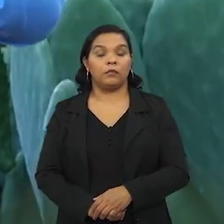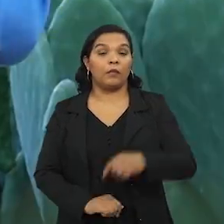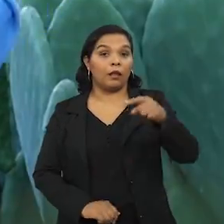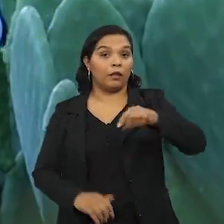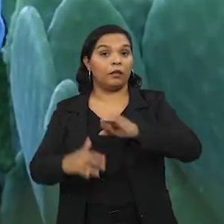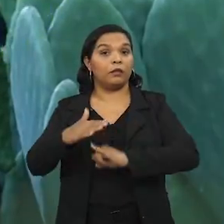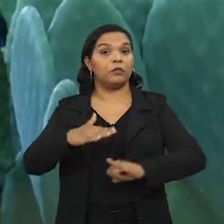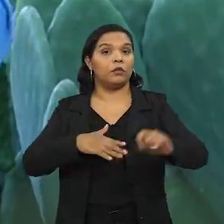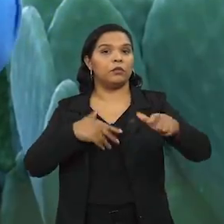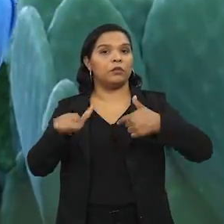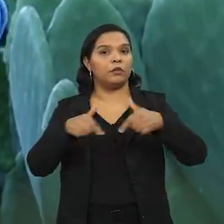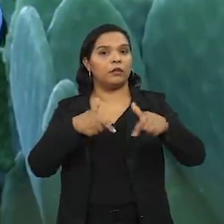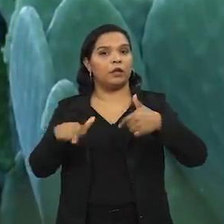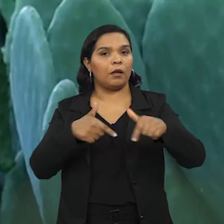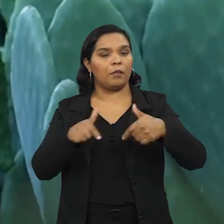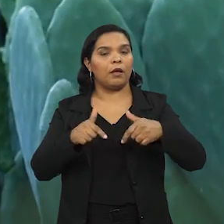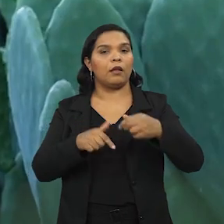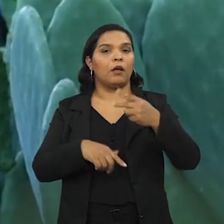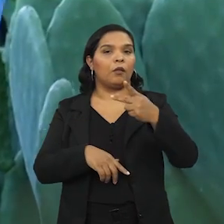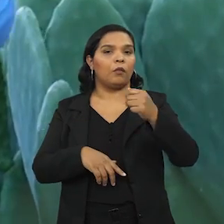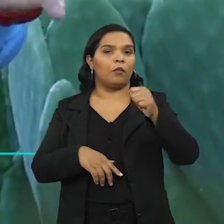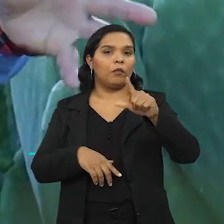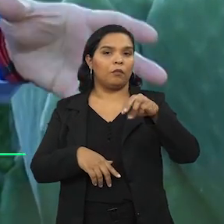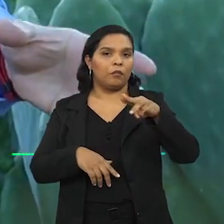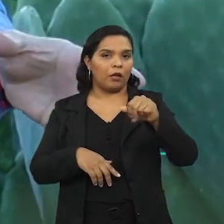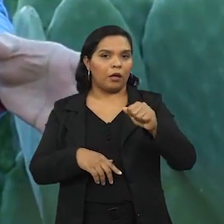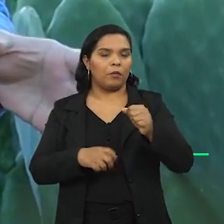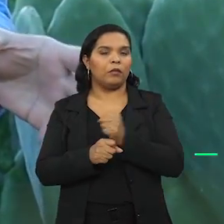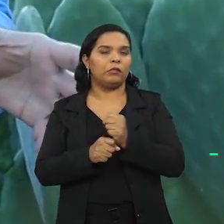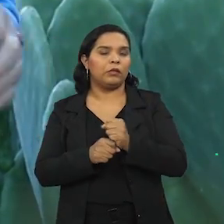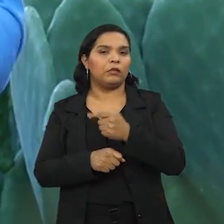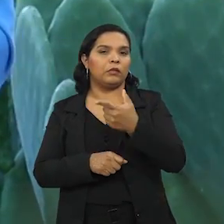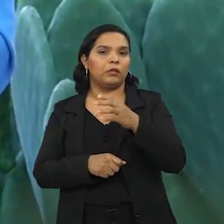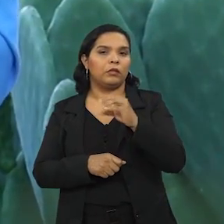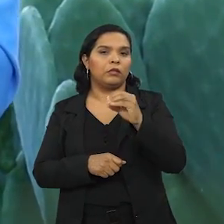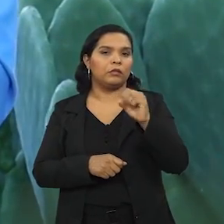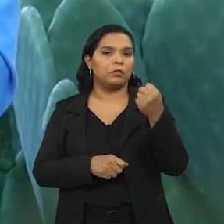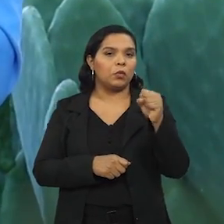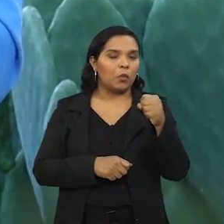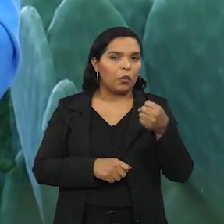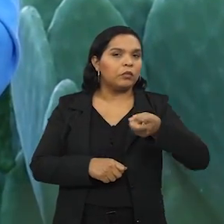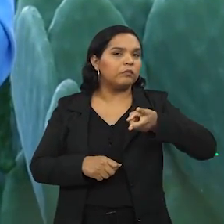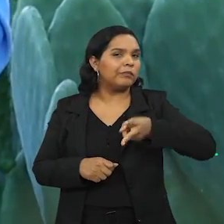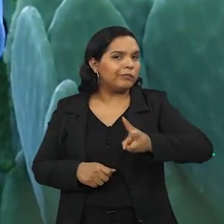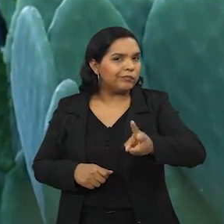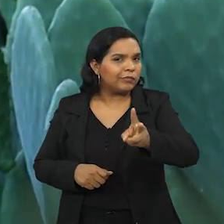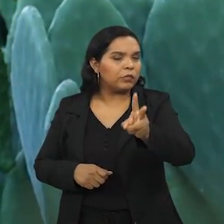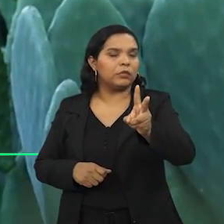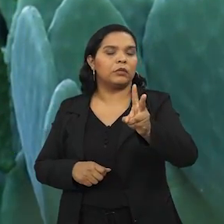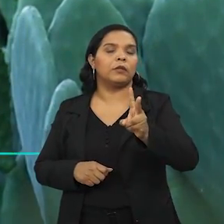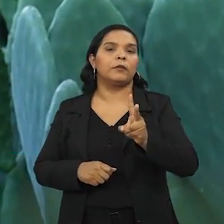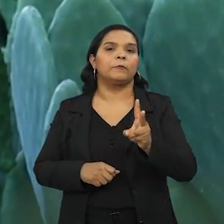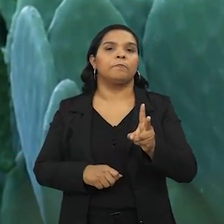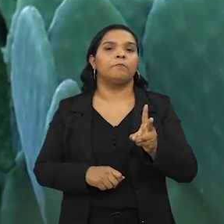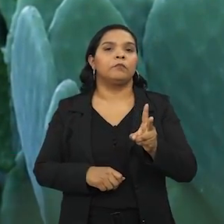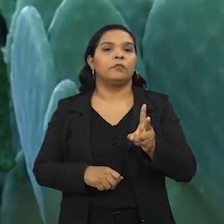Aqui na instituição, a gente trabalha com palma forrageira desde 2008. São pesquisas contínuas que a gente